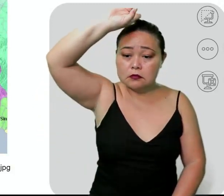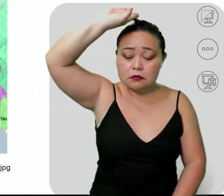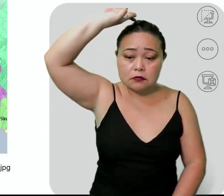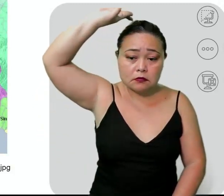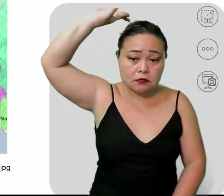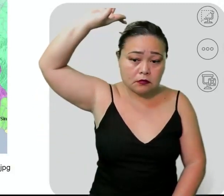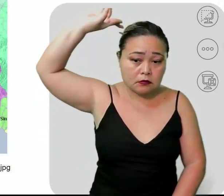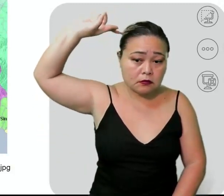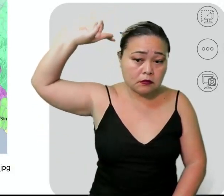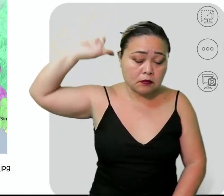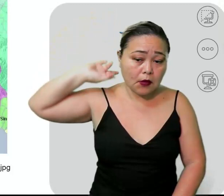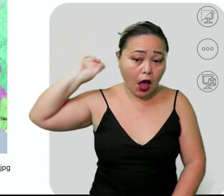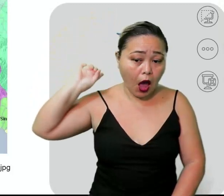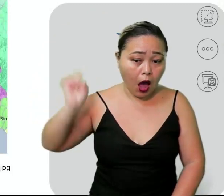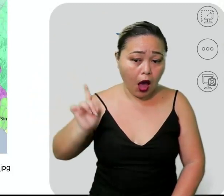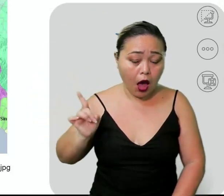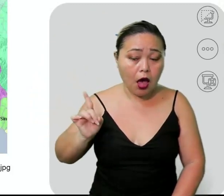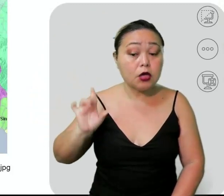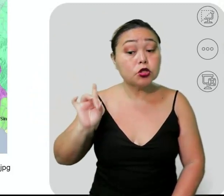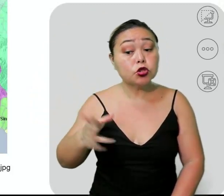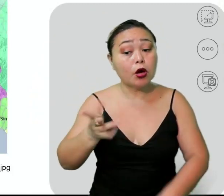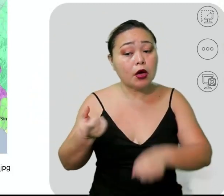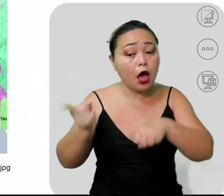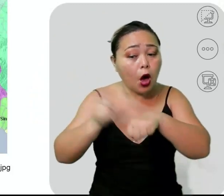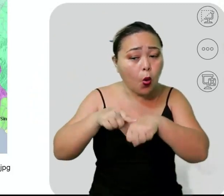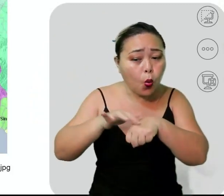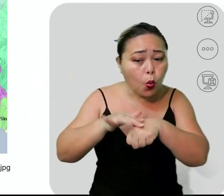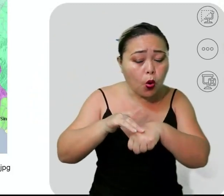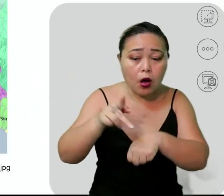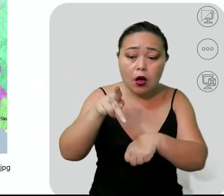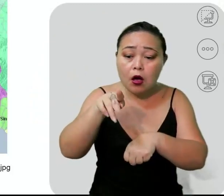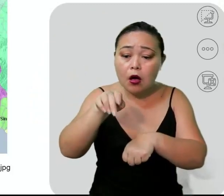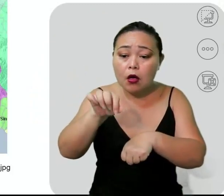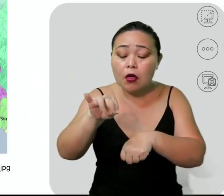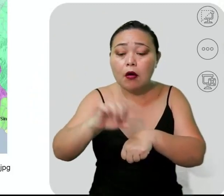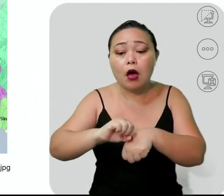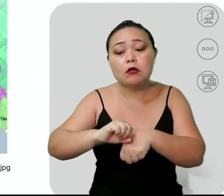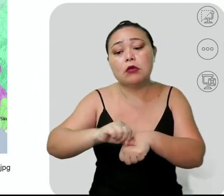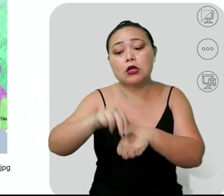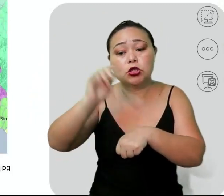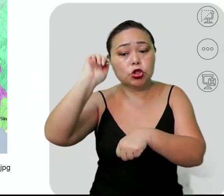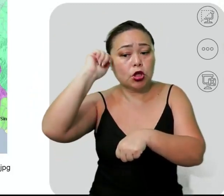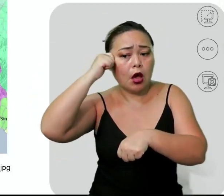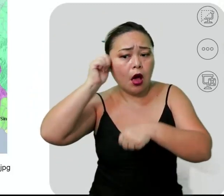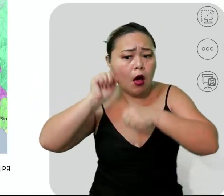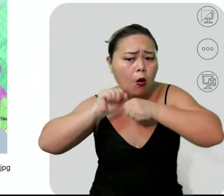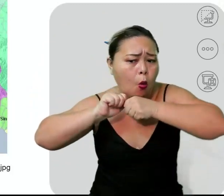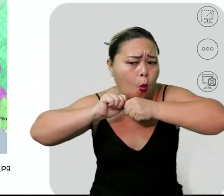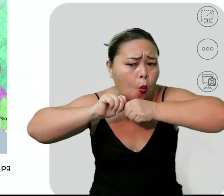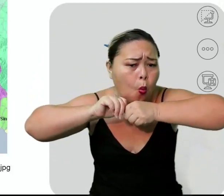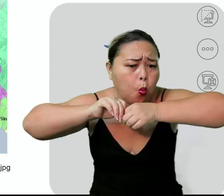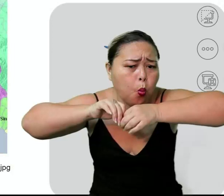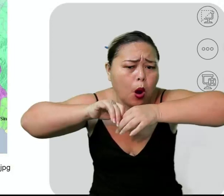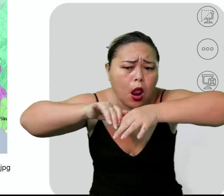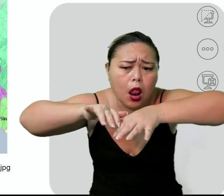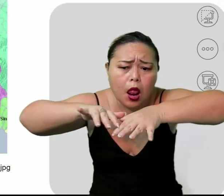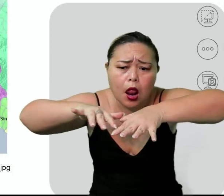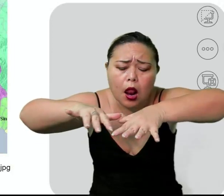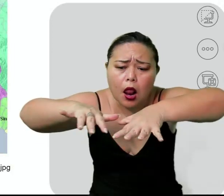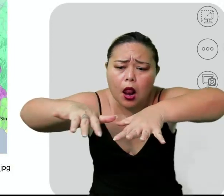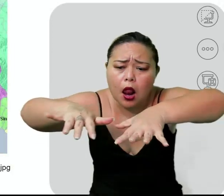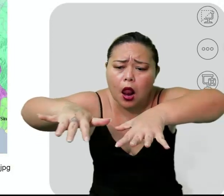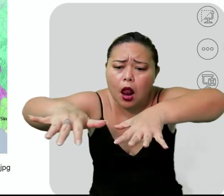ó. Só que a peste negra, ela vai muito mais além. Olha só o tanto que ela